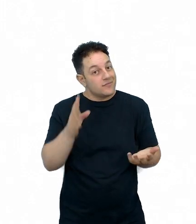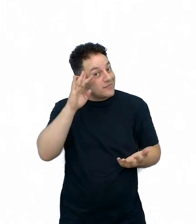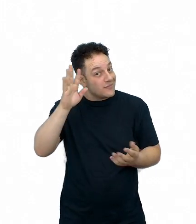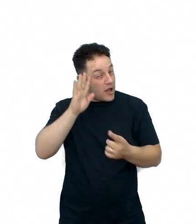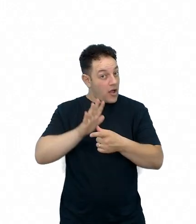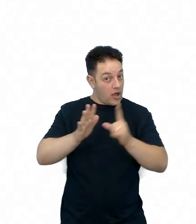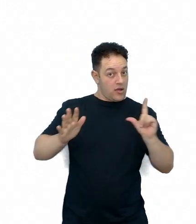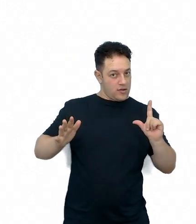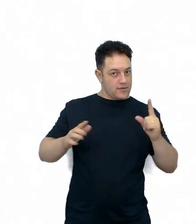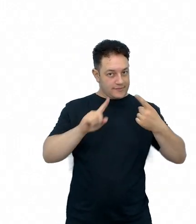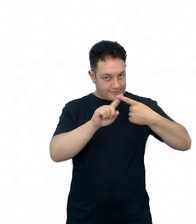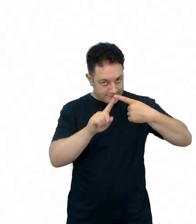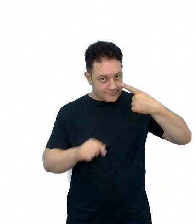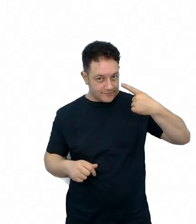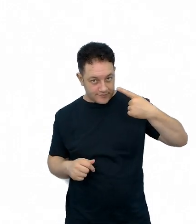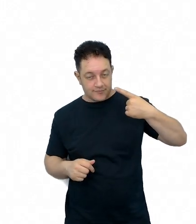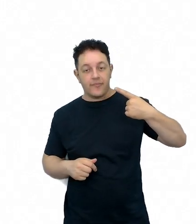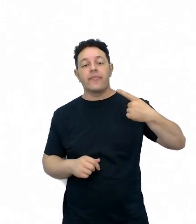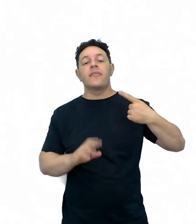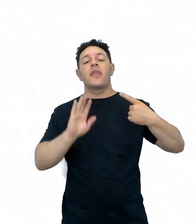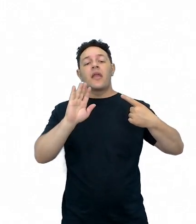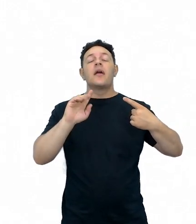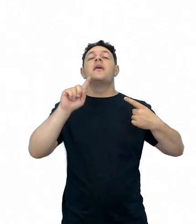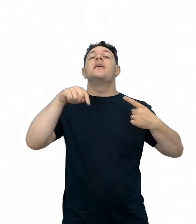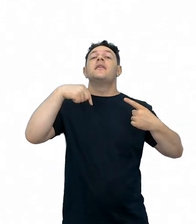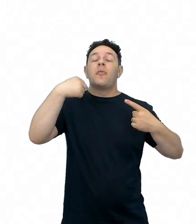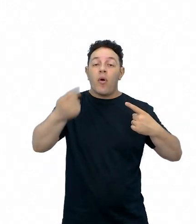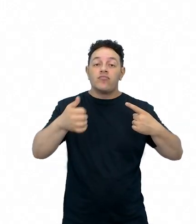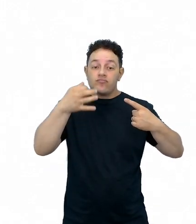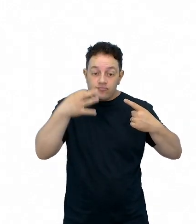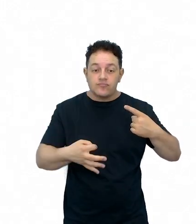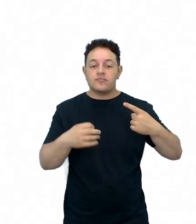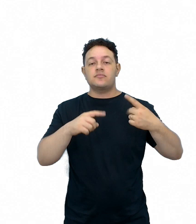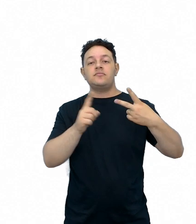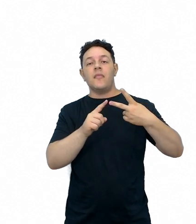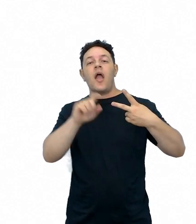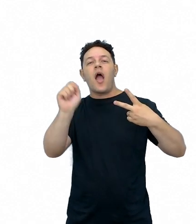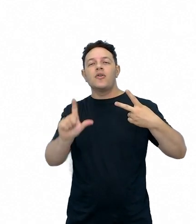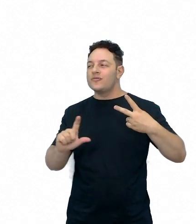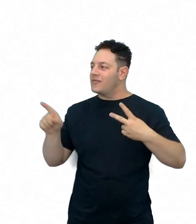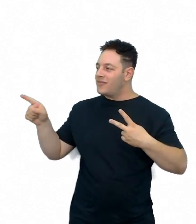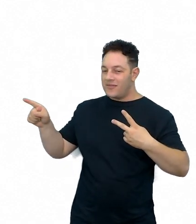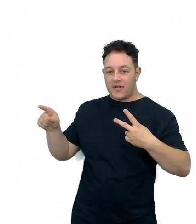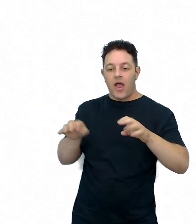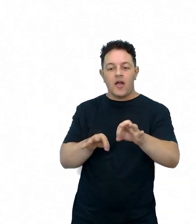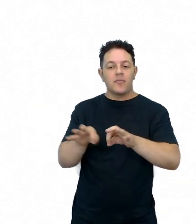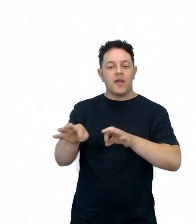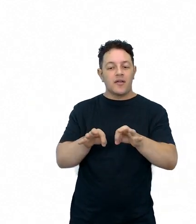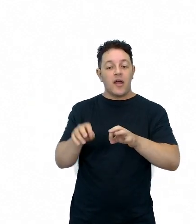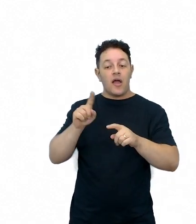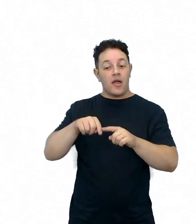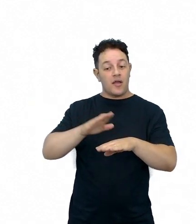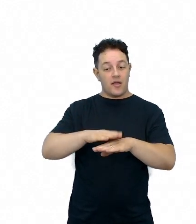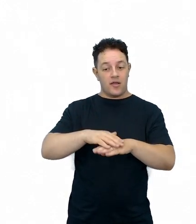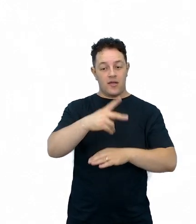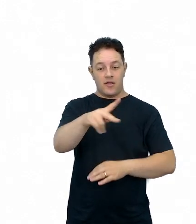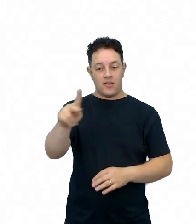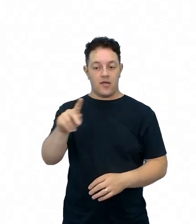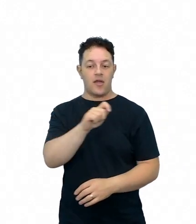nós temos aí o planejamento dos estudantes. Aí eu levo